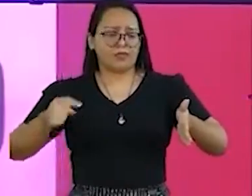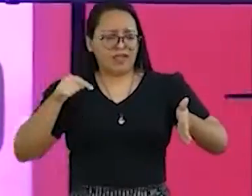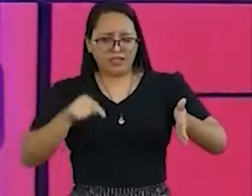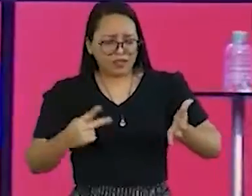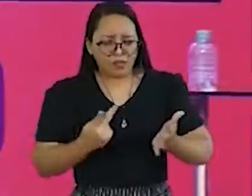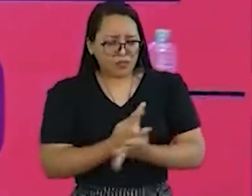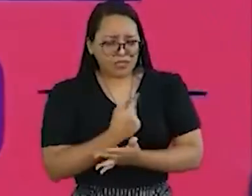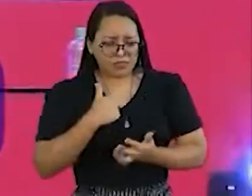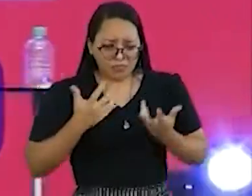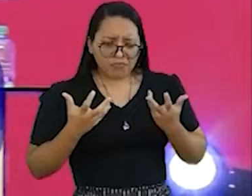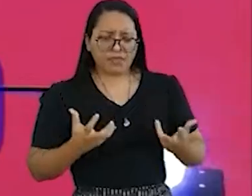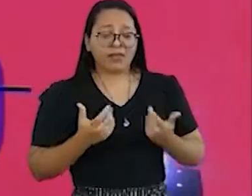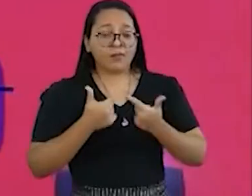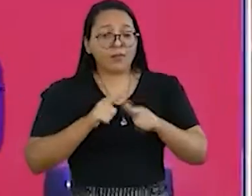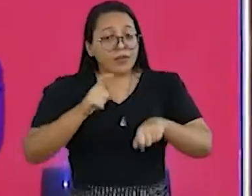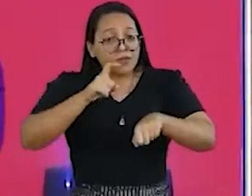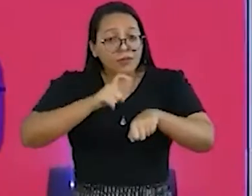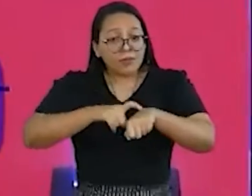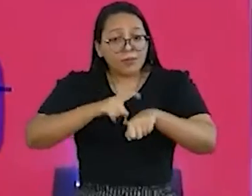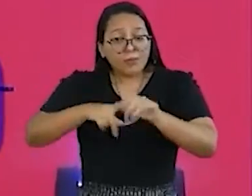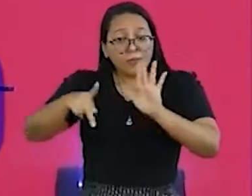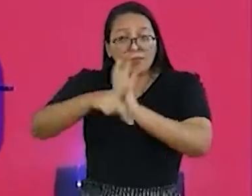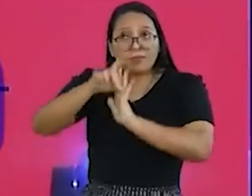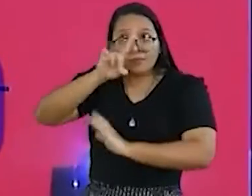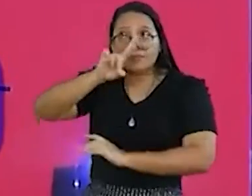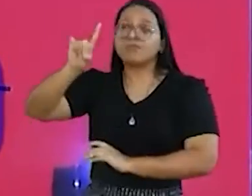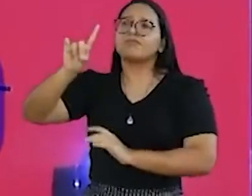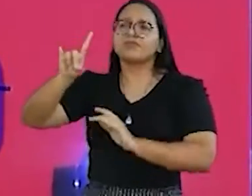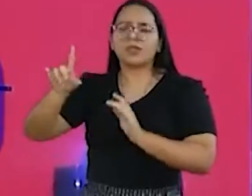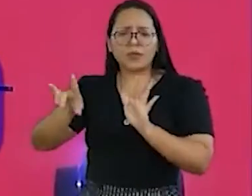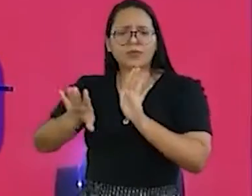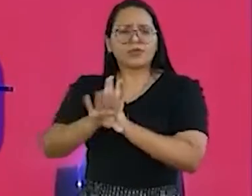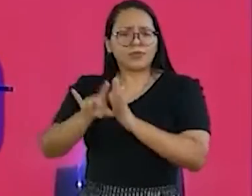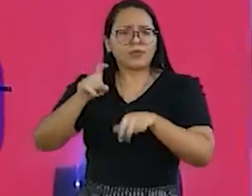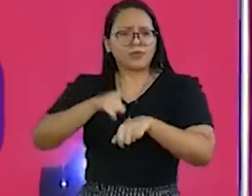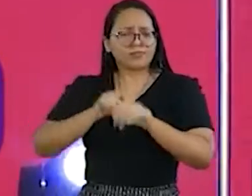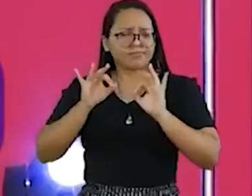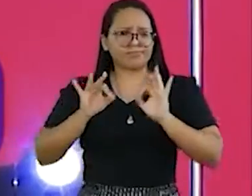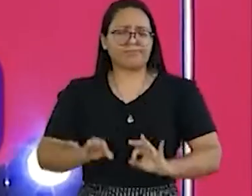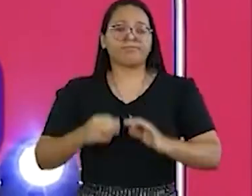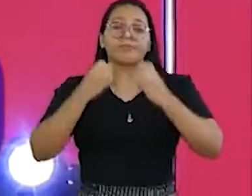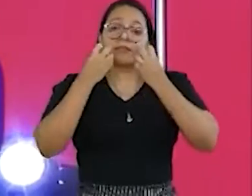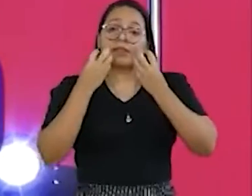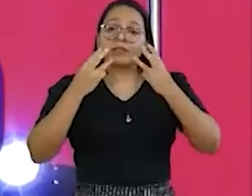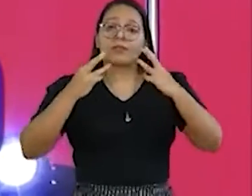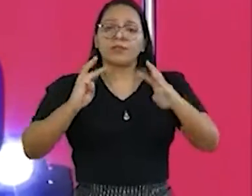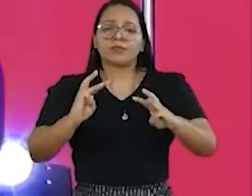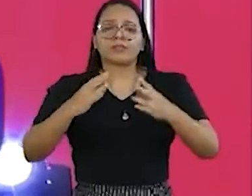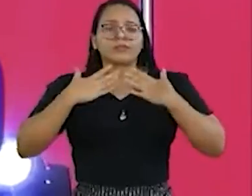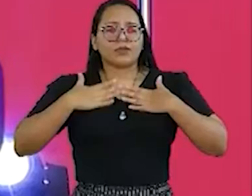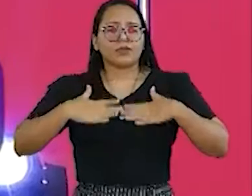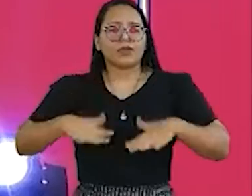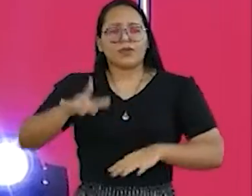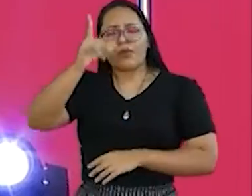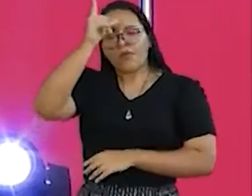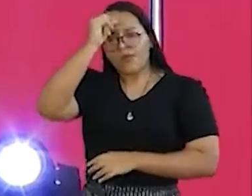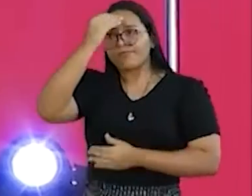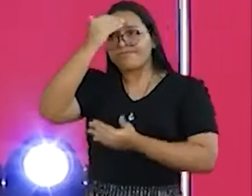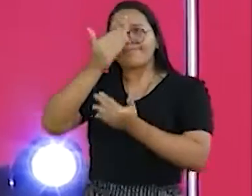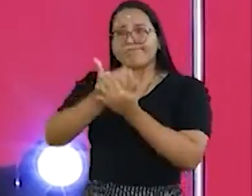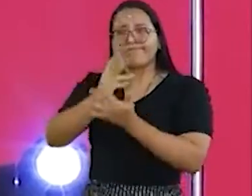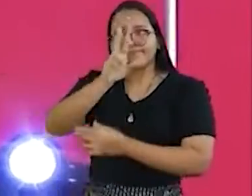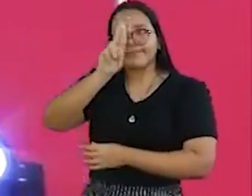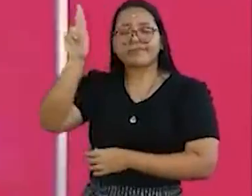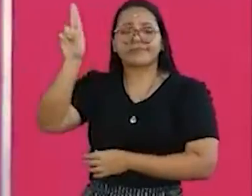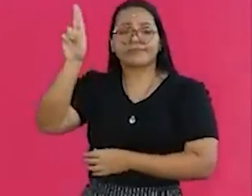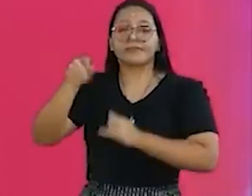meu jeito, mas o Kairós não falha. Chega na hora certa, do jeito certo. Moisés deita e descansa nas mãos do Senhor. E deixa